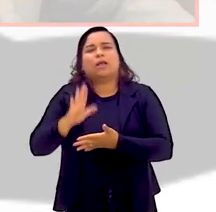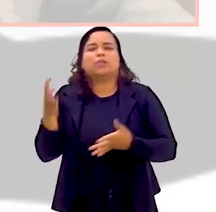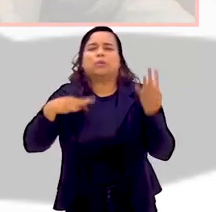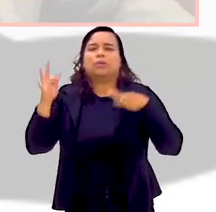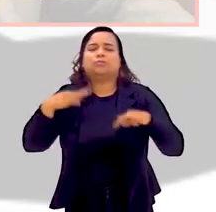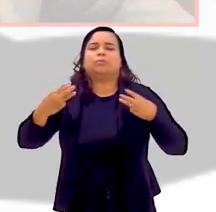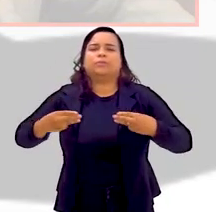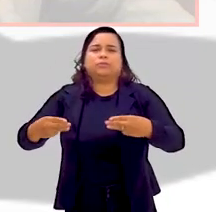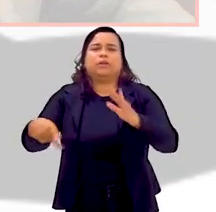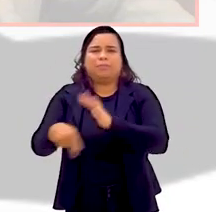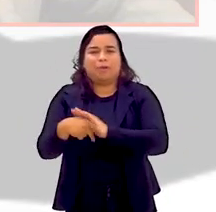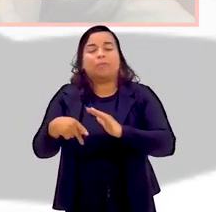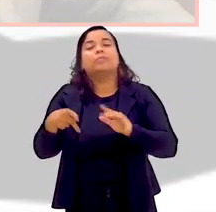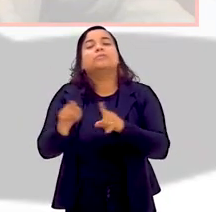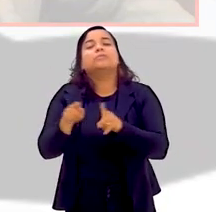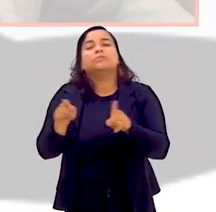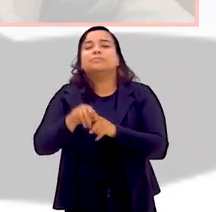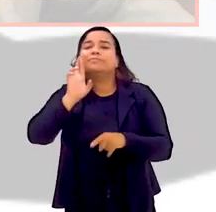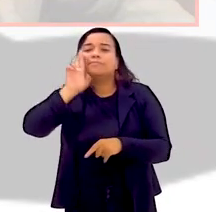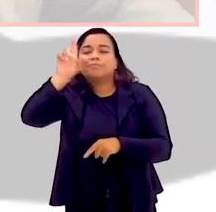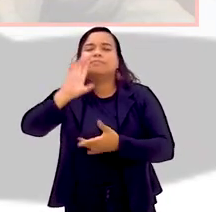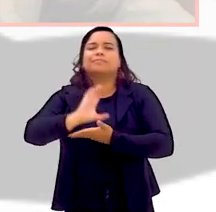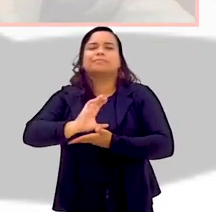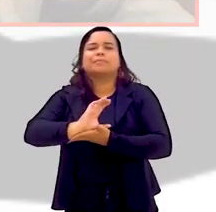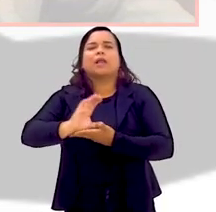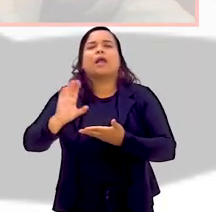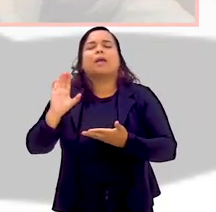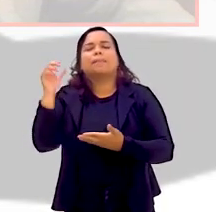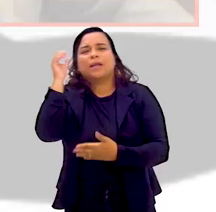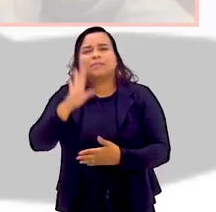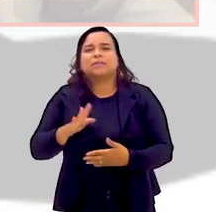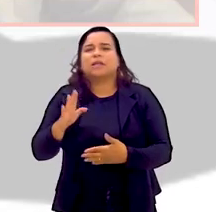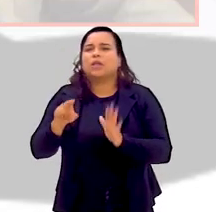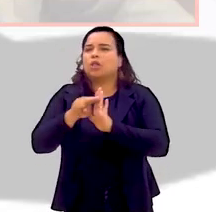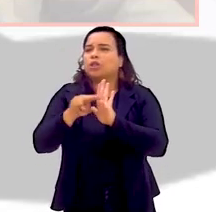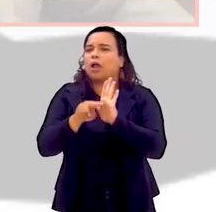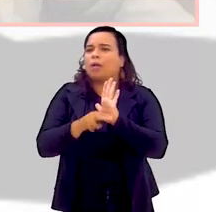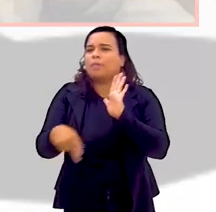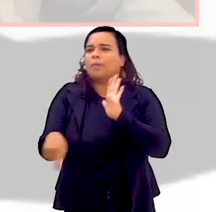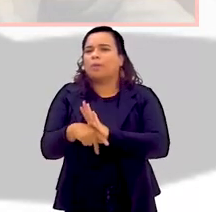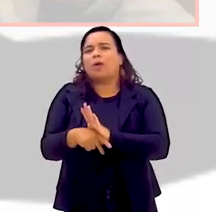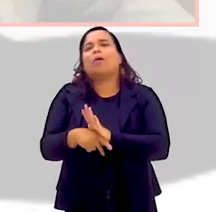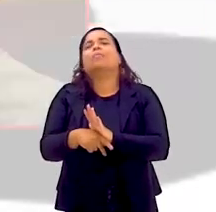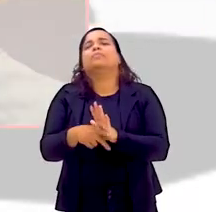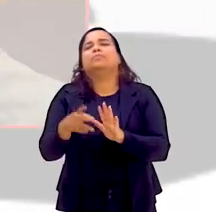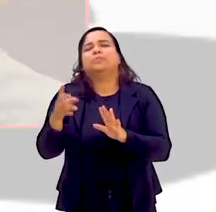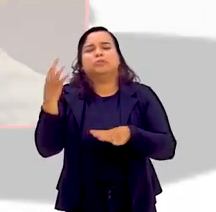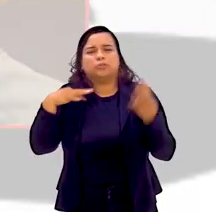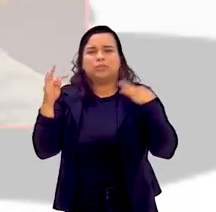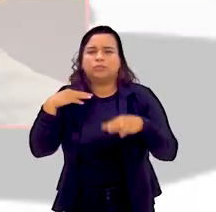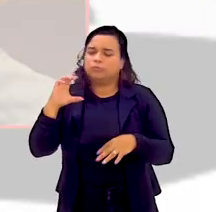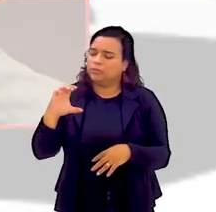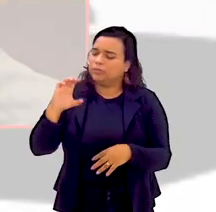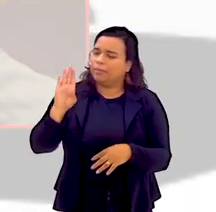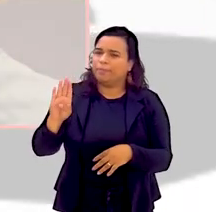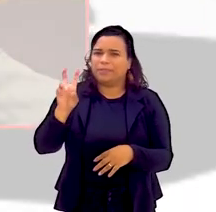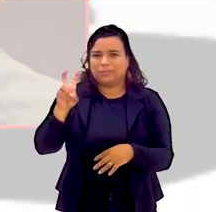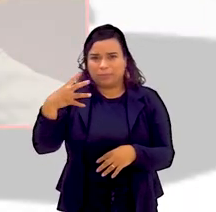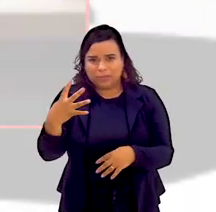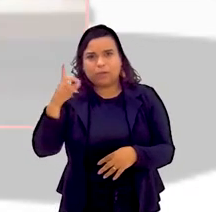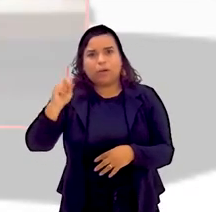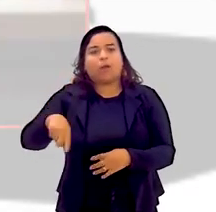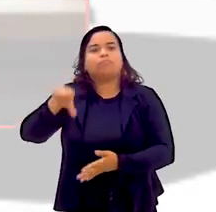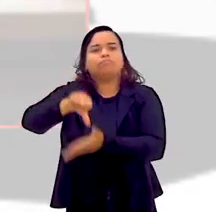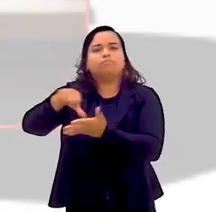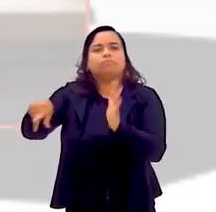Turismo. Ainda coordena o Comitê Brasileiro de Normatização em Turismo, que essa você nem contou, o CB54, que é um órgão